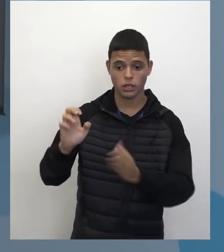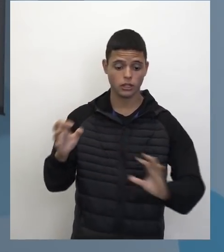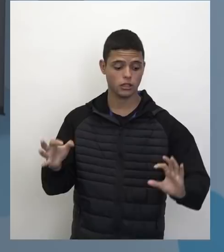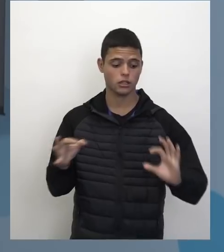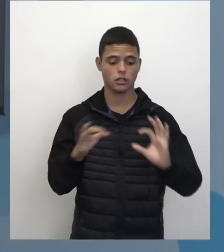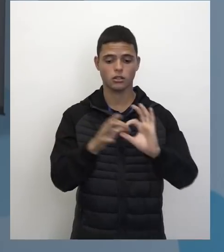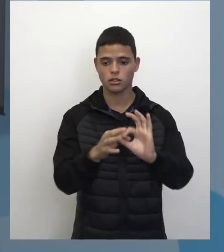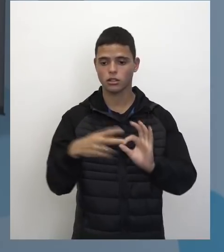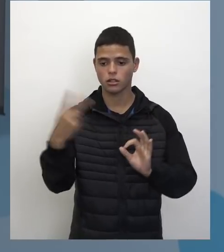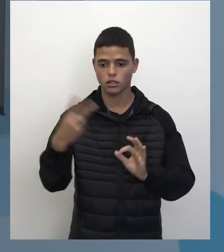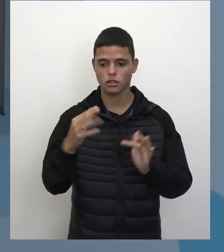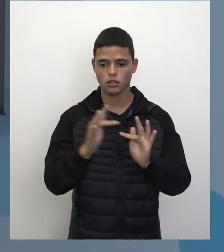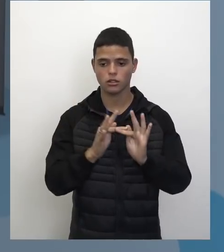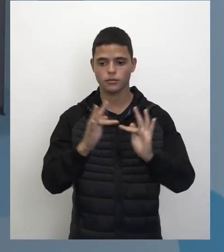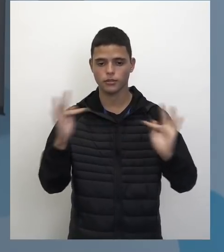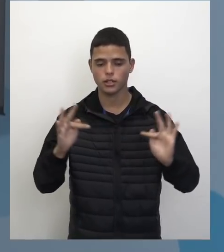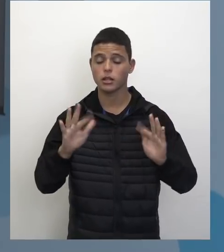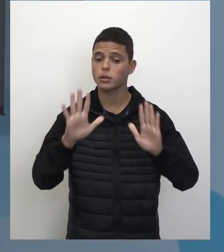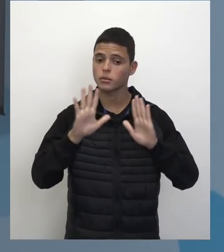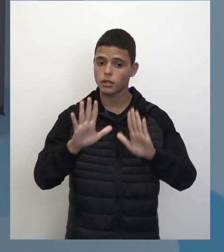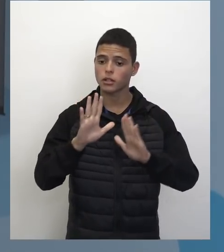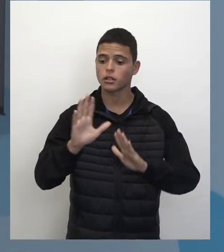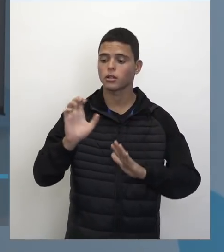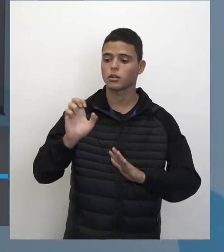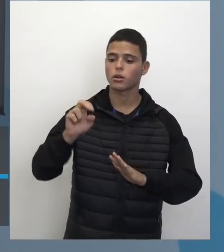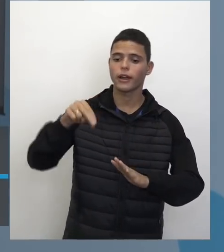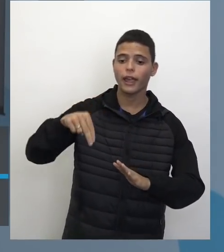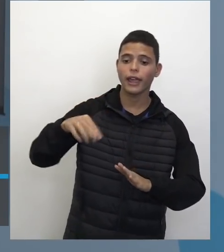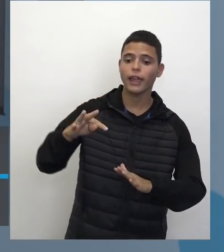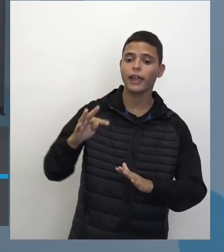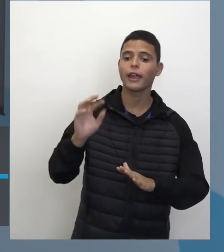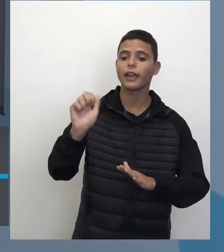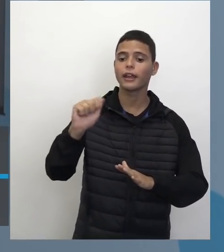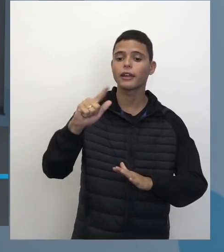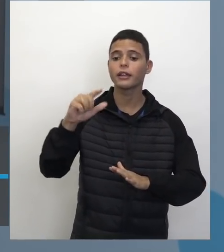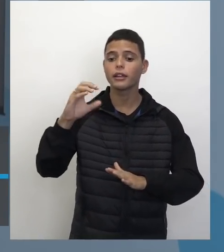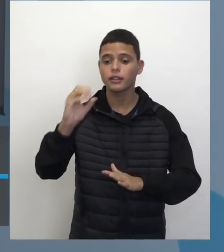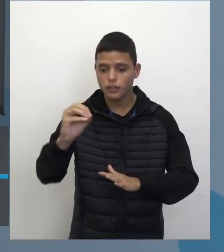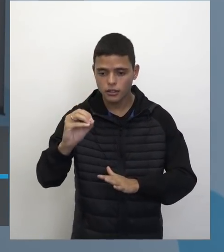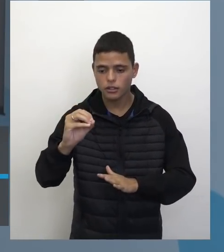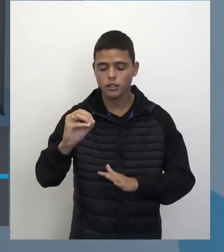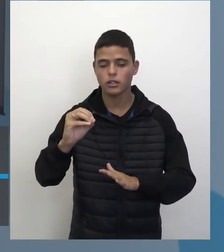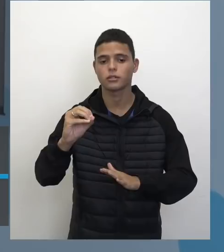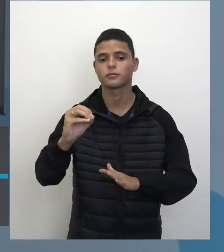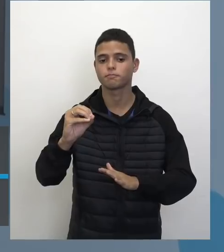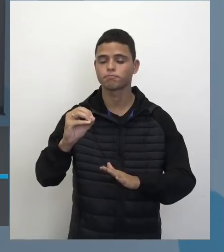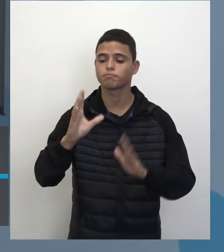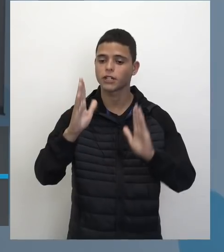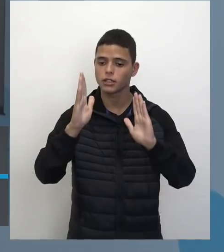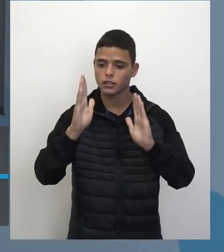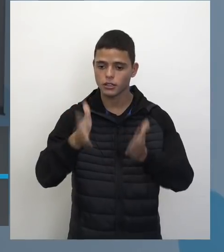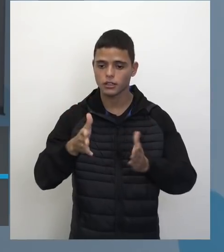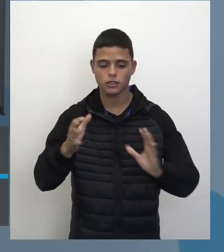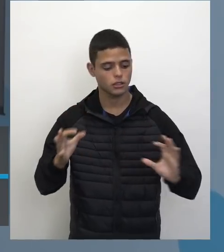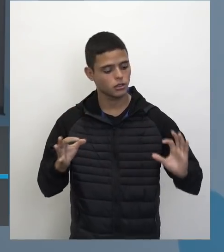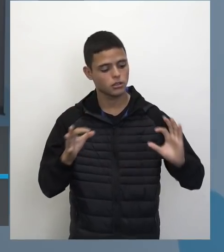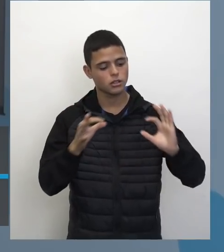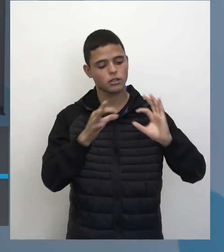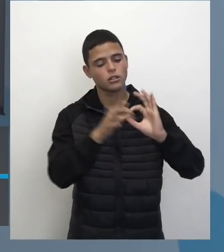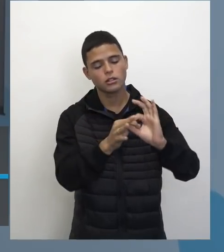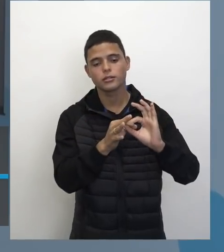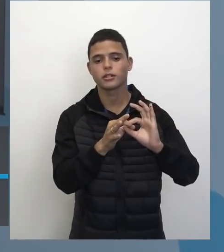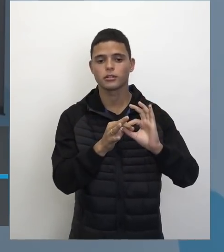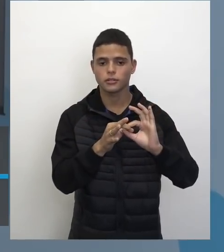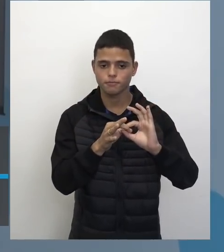frases, mas esse então, ele já tá colocando a primeira proposição diretamente relacionada à outra.